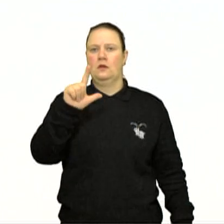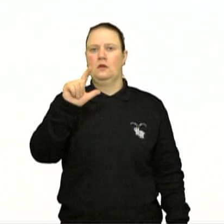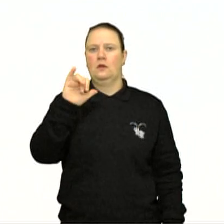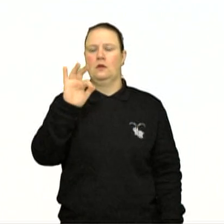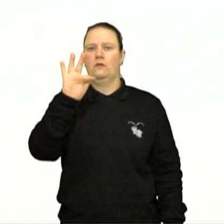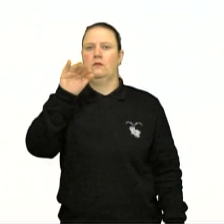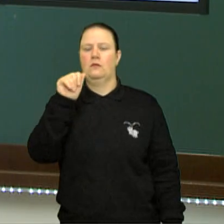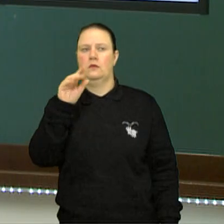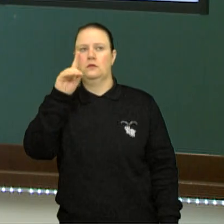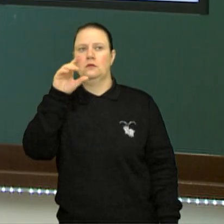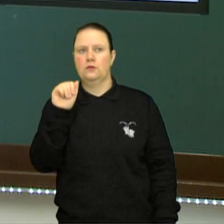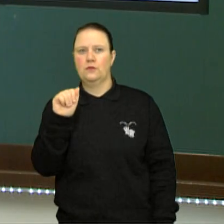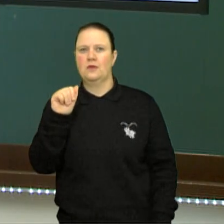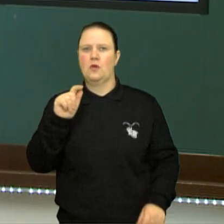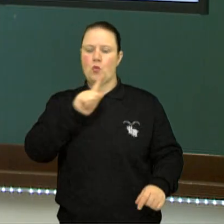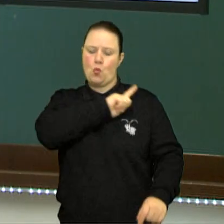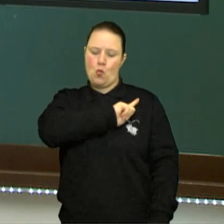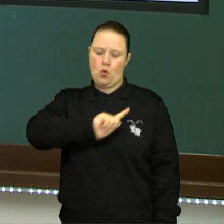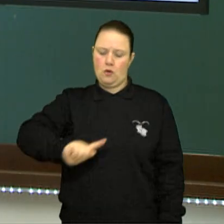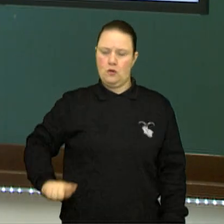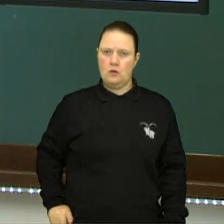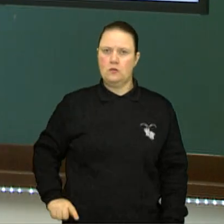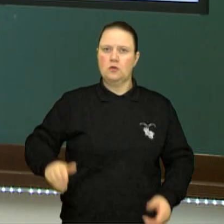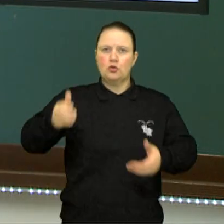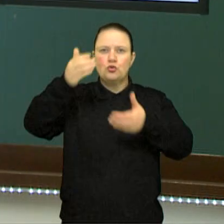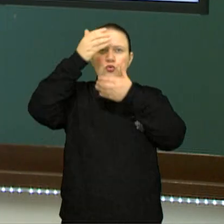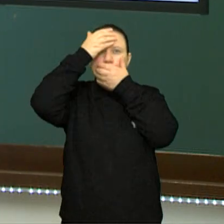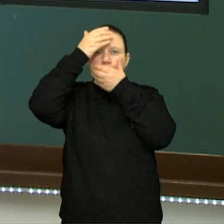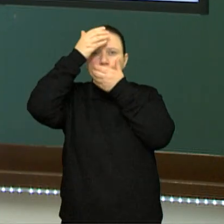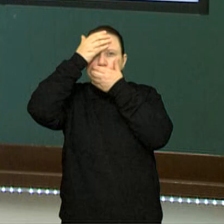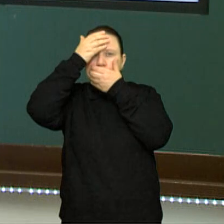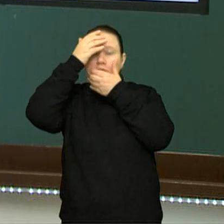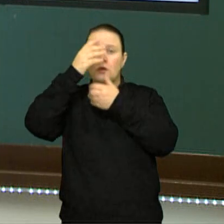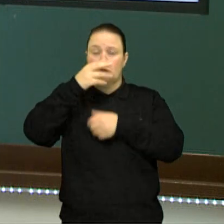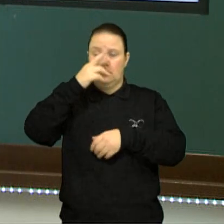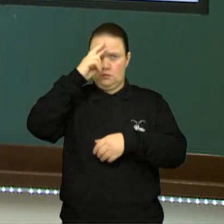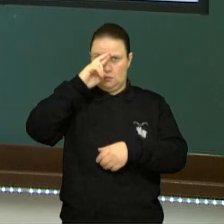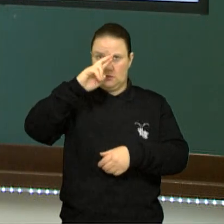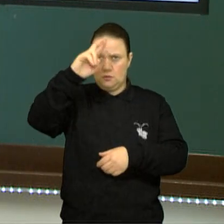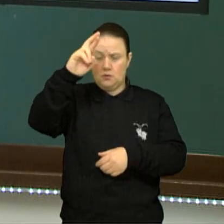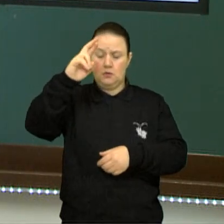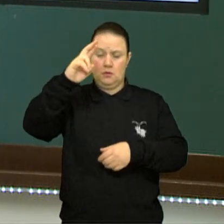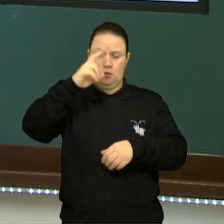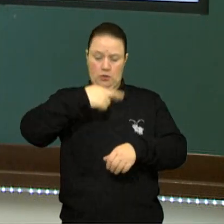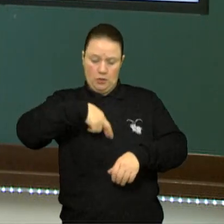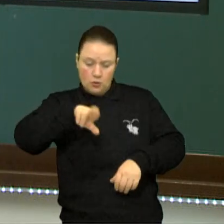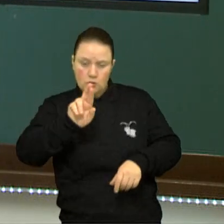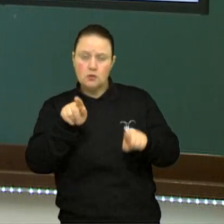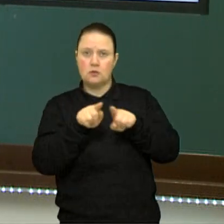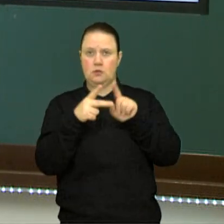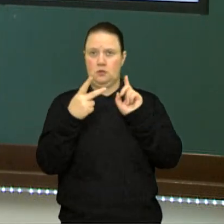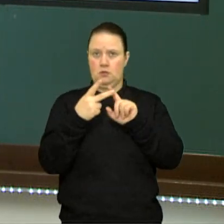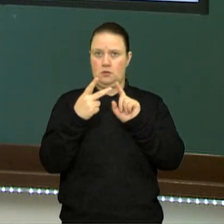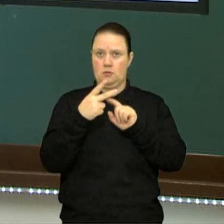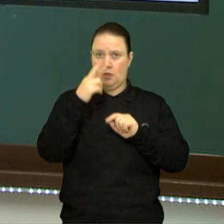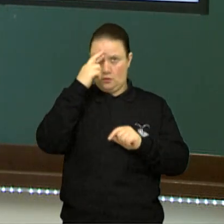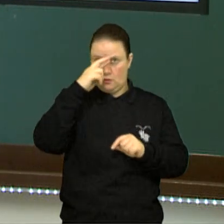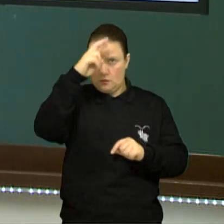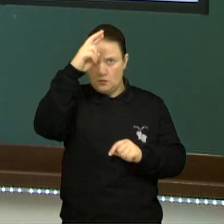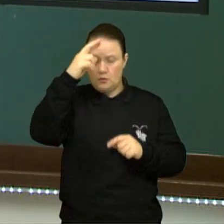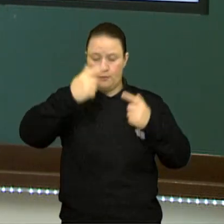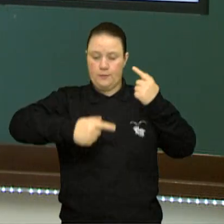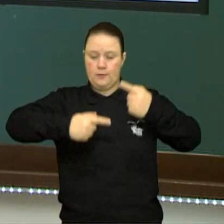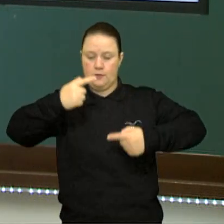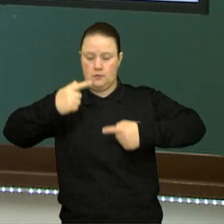É um governo, tanto líder religioso, mas também líder político, tá bom, pessoal? Que é